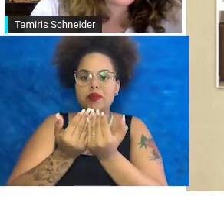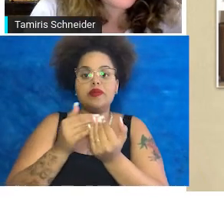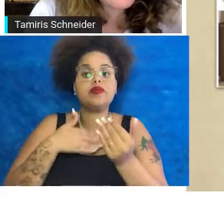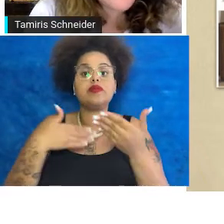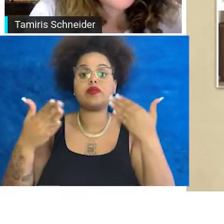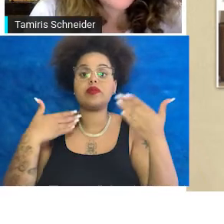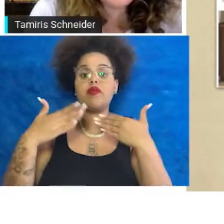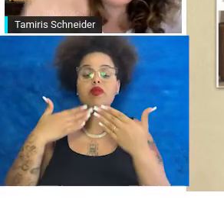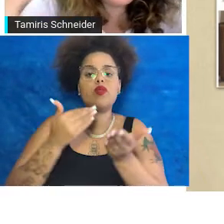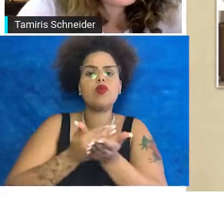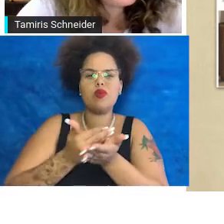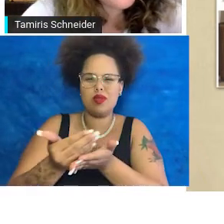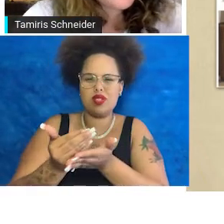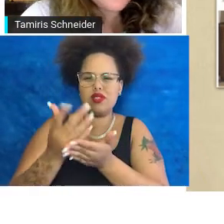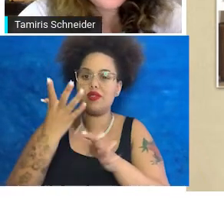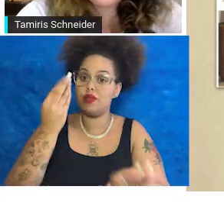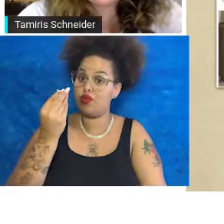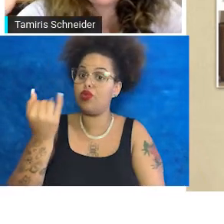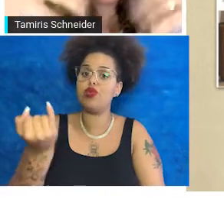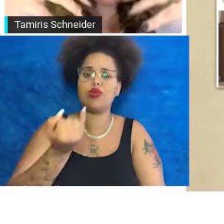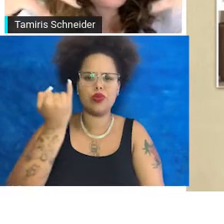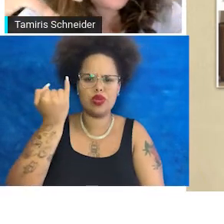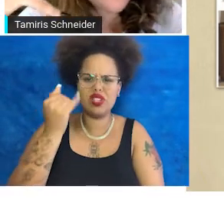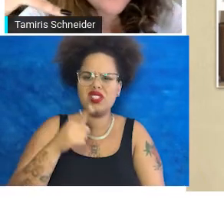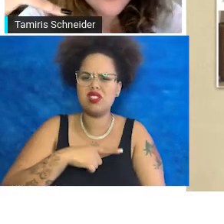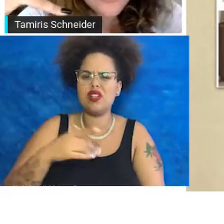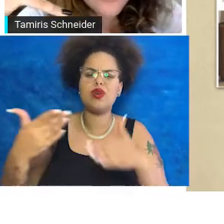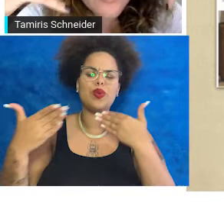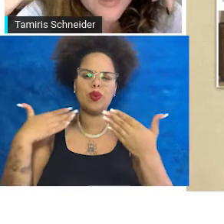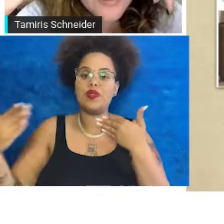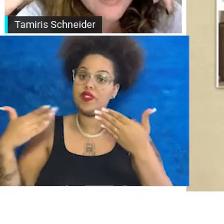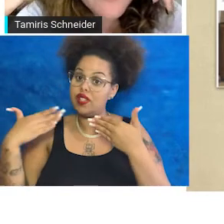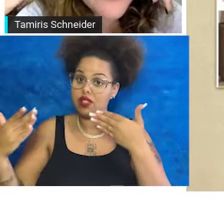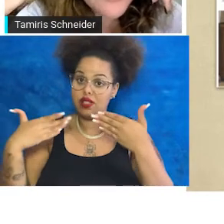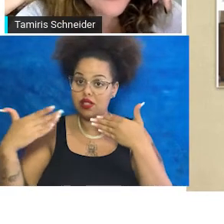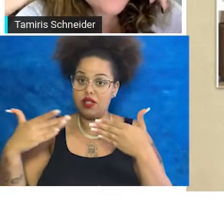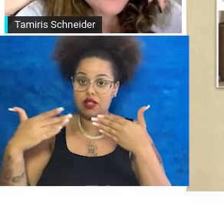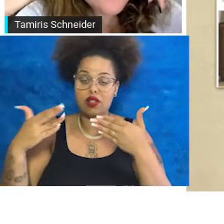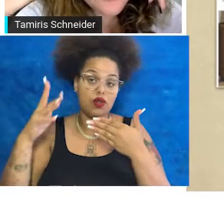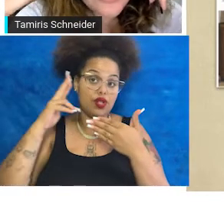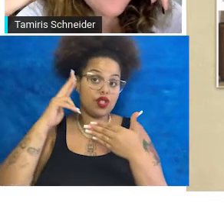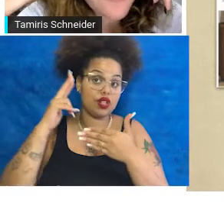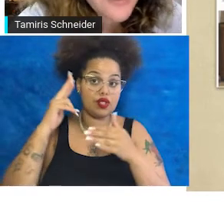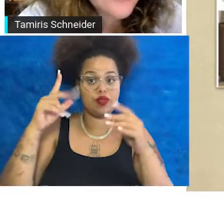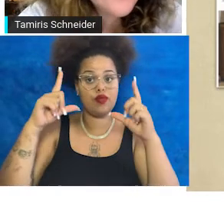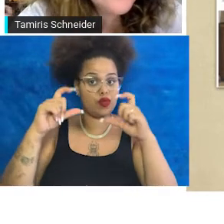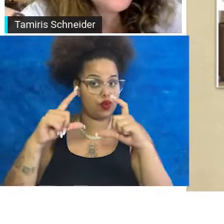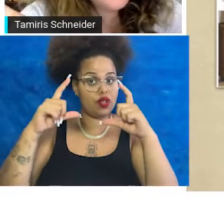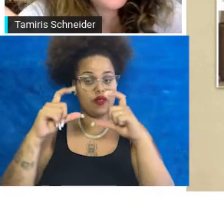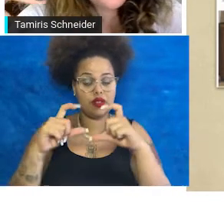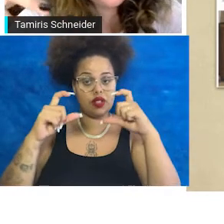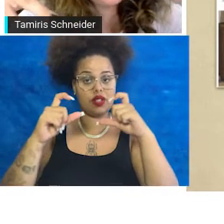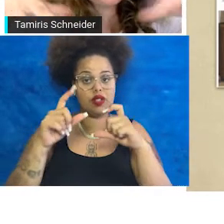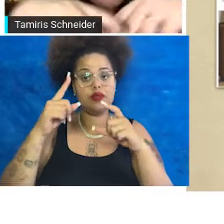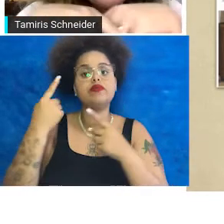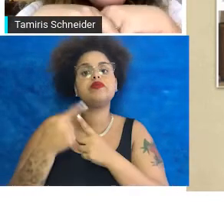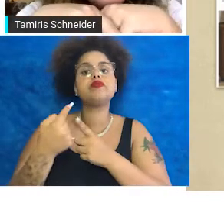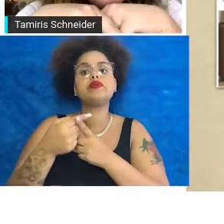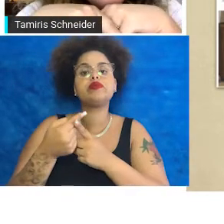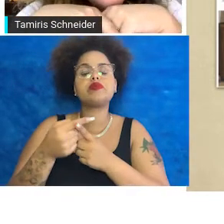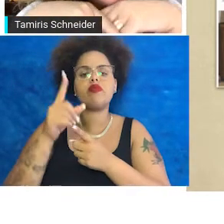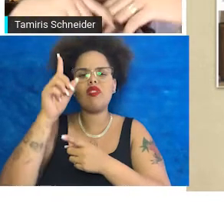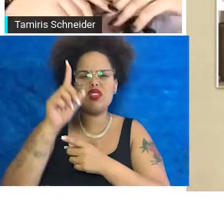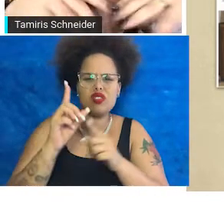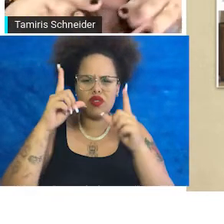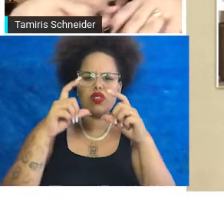conversou lá no começo, é muito importante ter a conversa com a direção de fotografia, porque a gente pode pensar